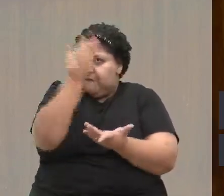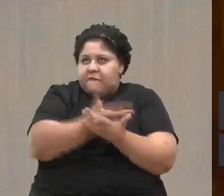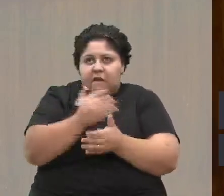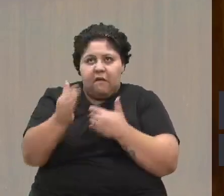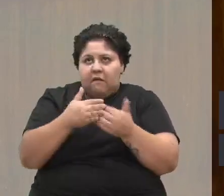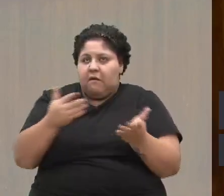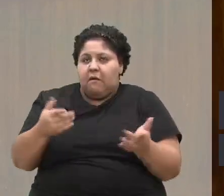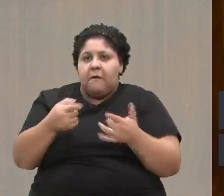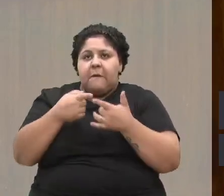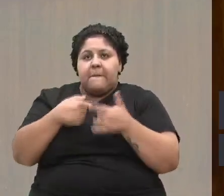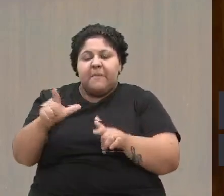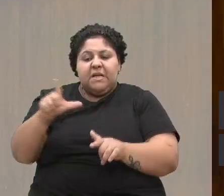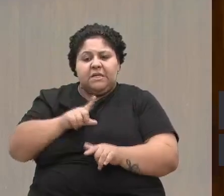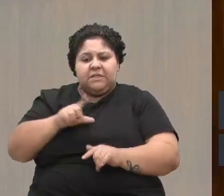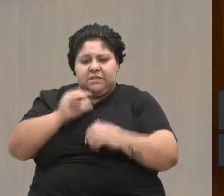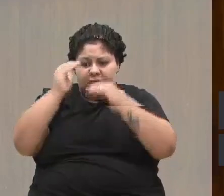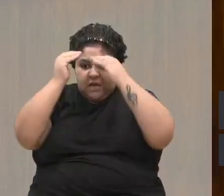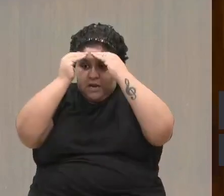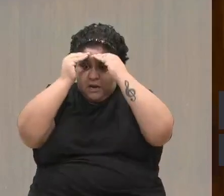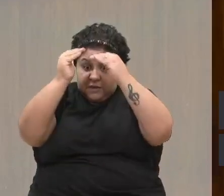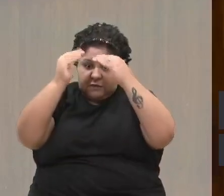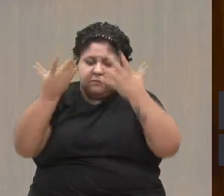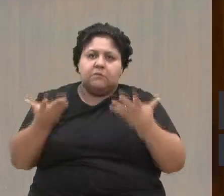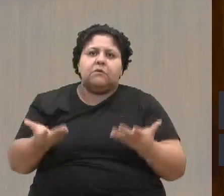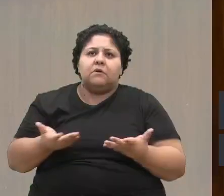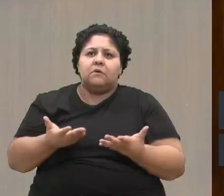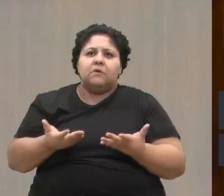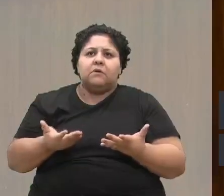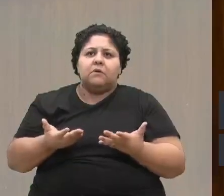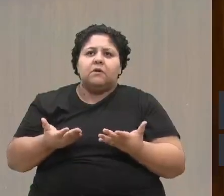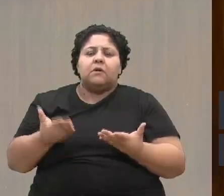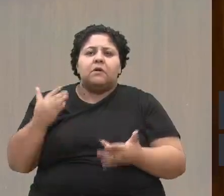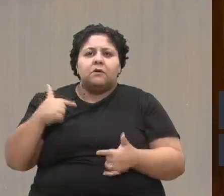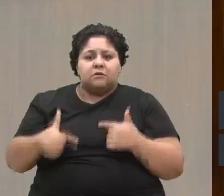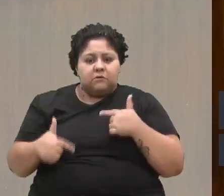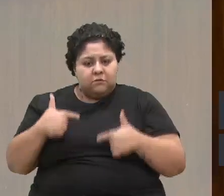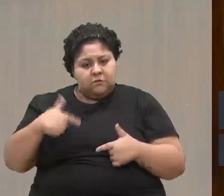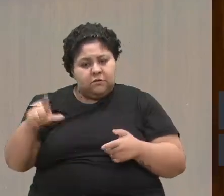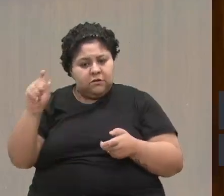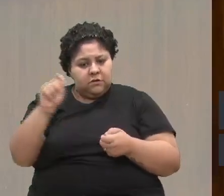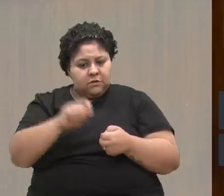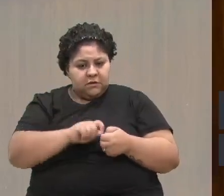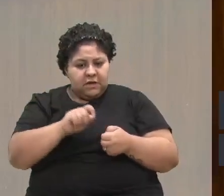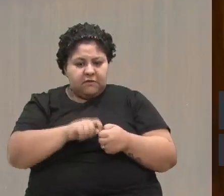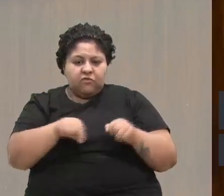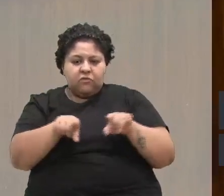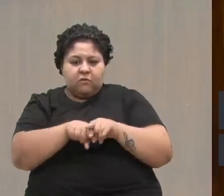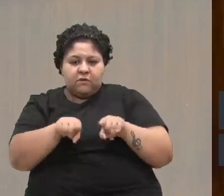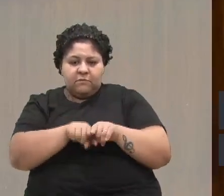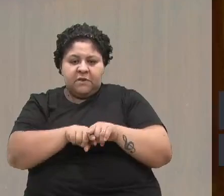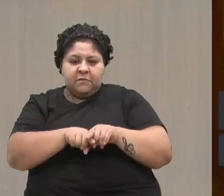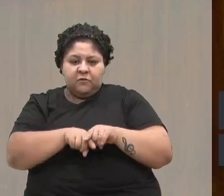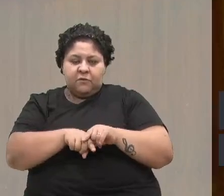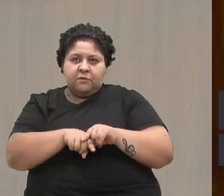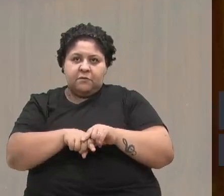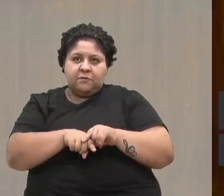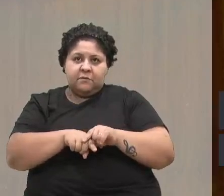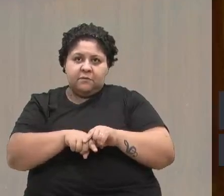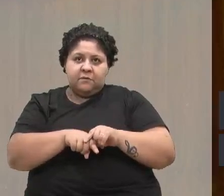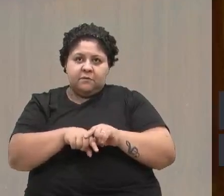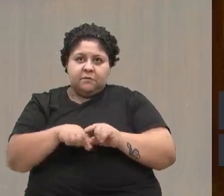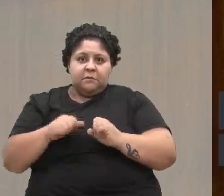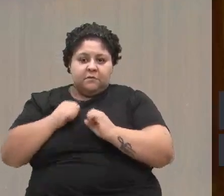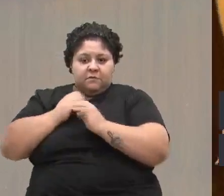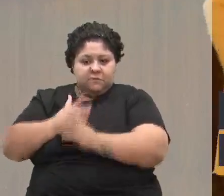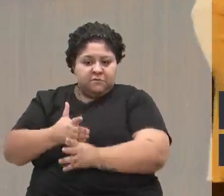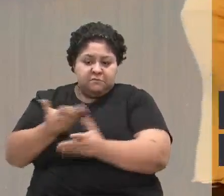mas que tenha respeito por um trabalho que se está fazendo nessa casa, não deveria ter tido uma atitude